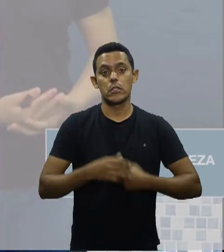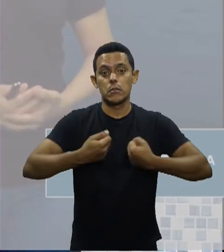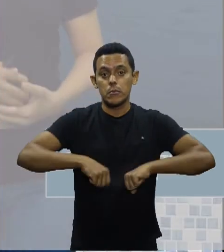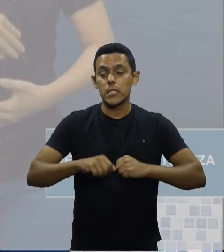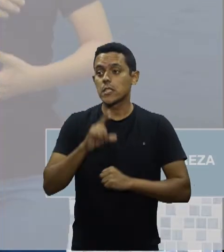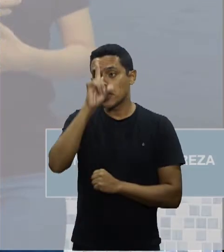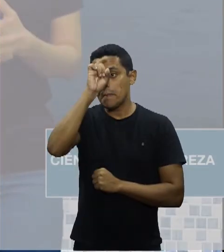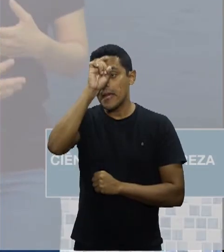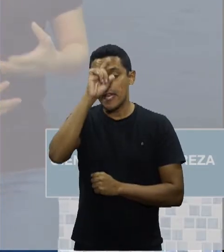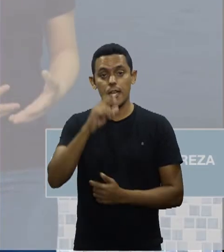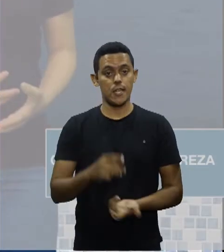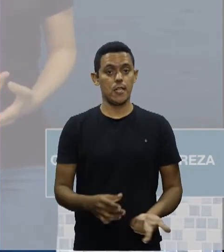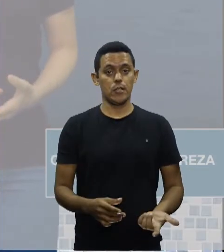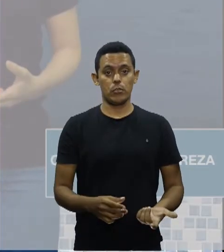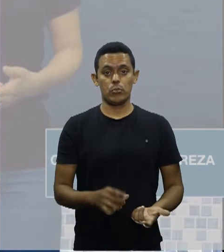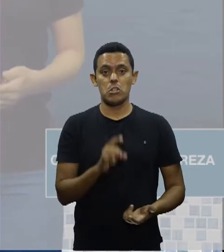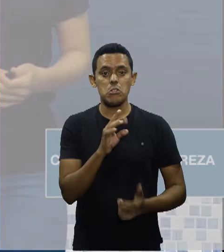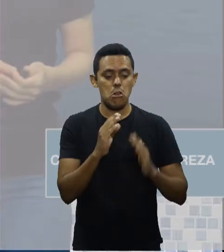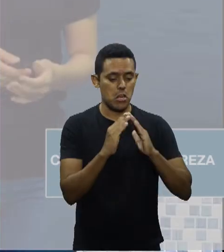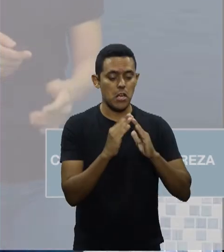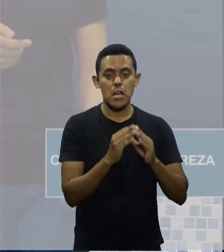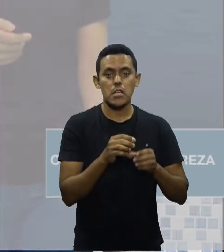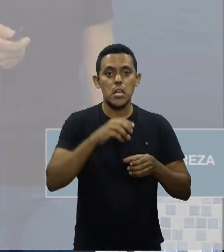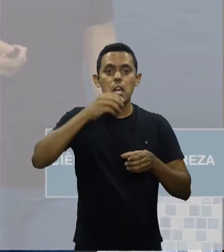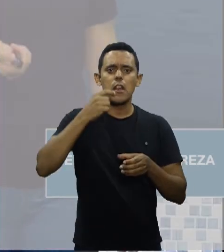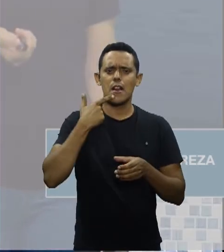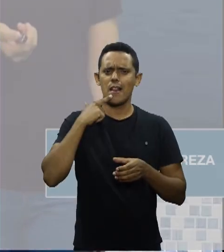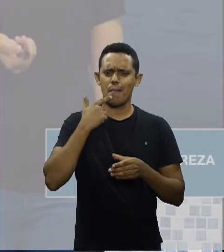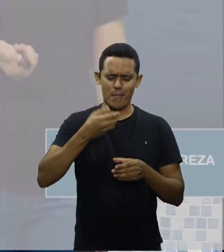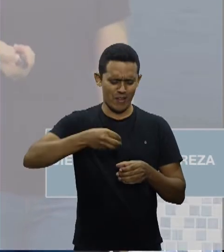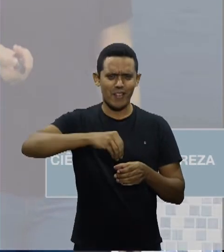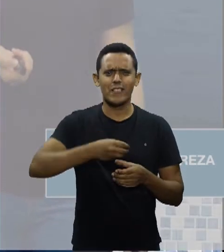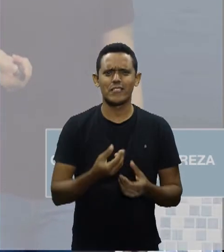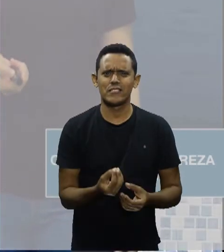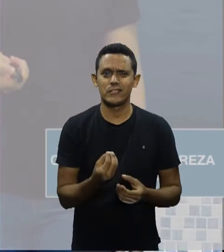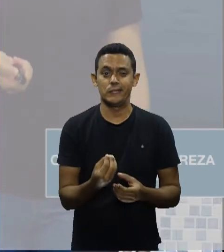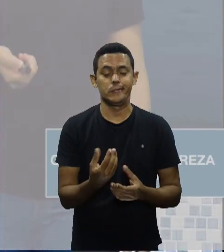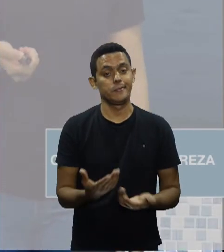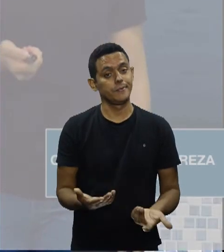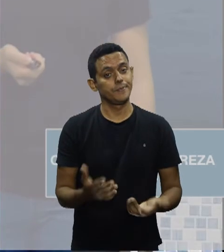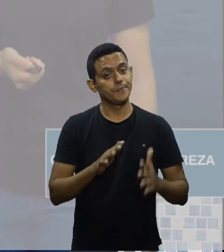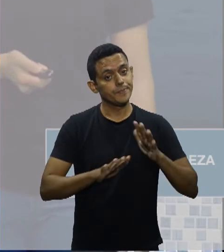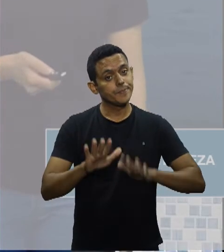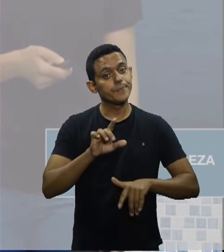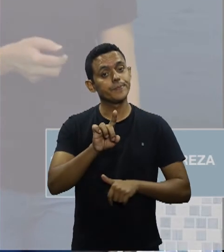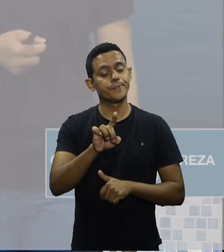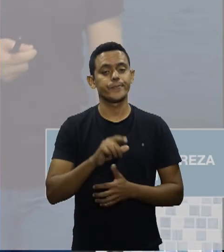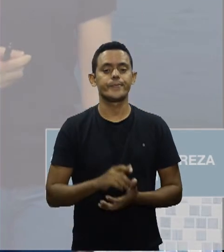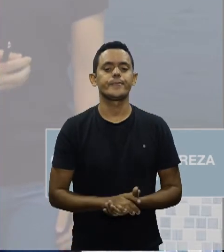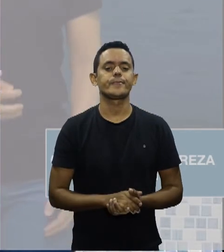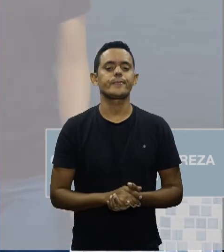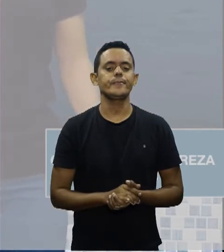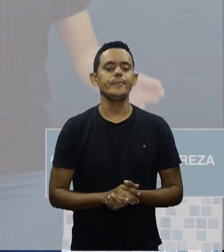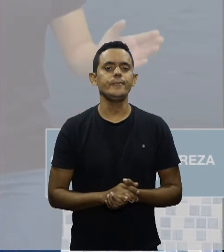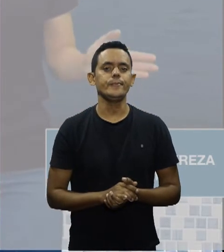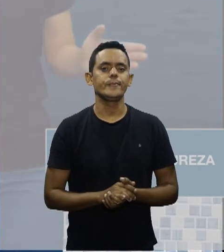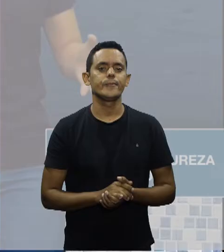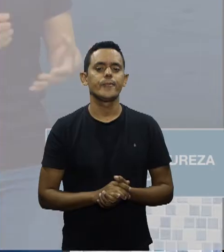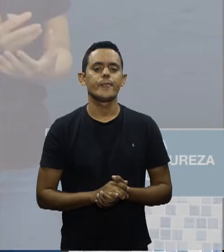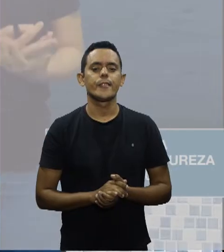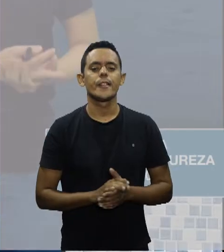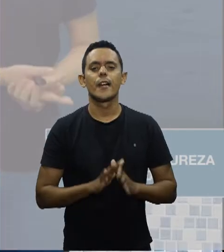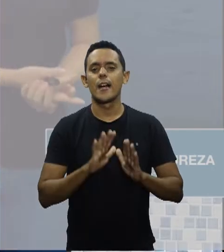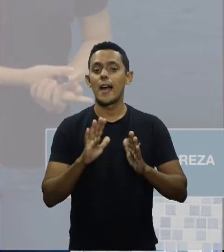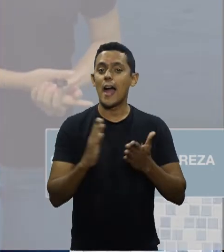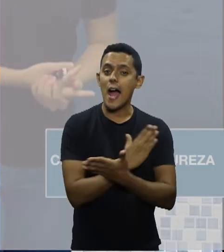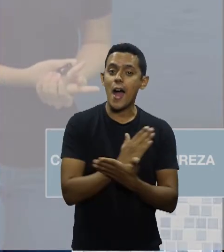serviço médico, é ter uma boa assistência, tá bom? E não se expor, principalmente. em seguida a gente tem fake news